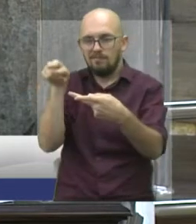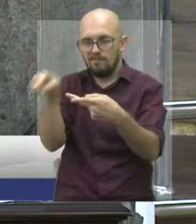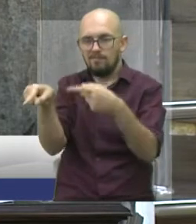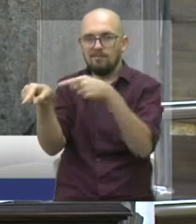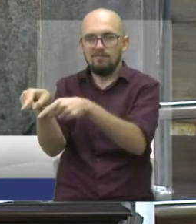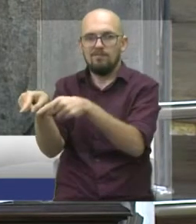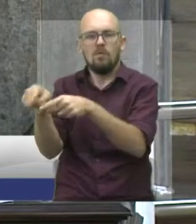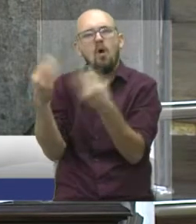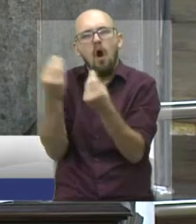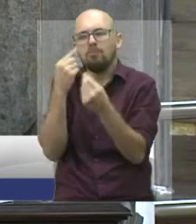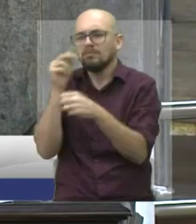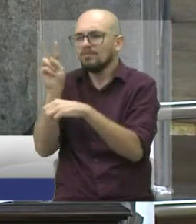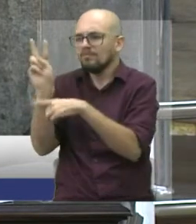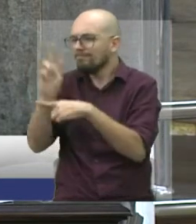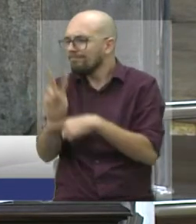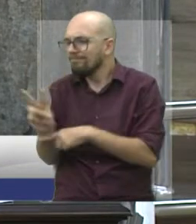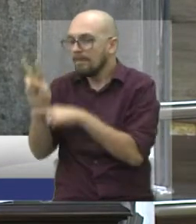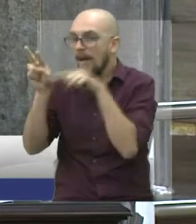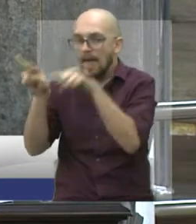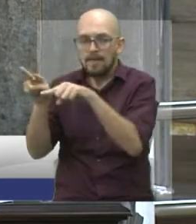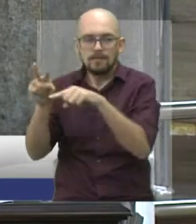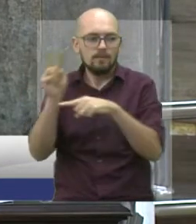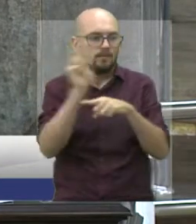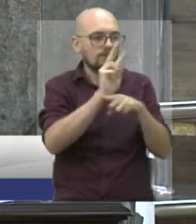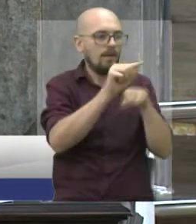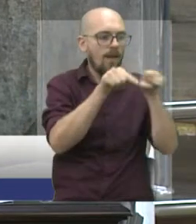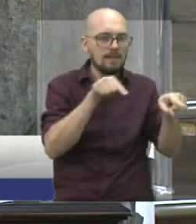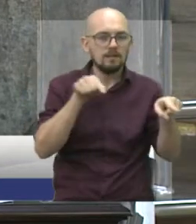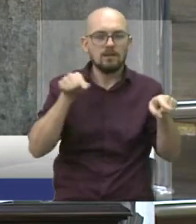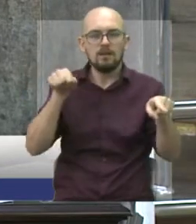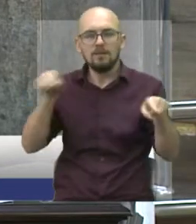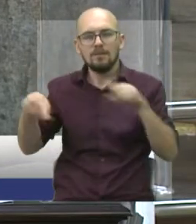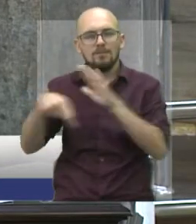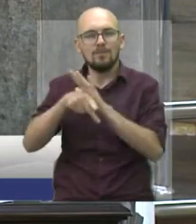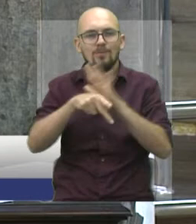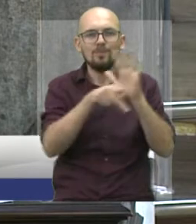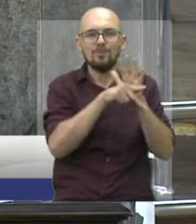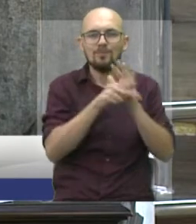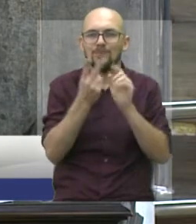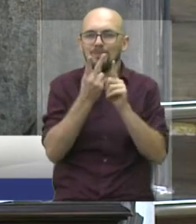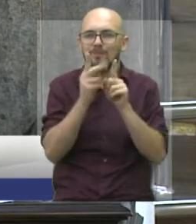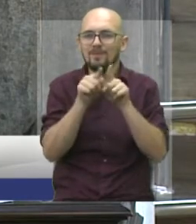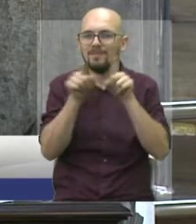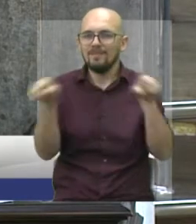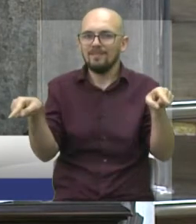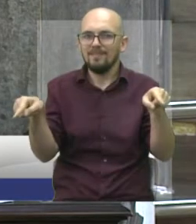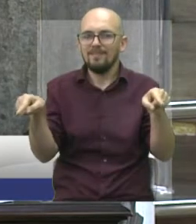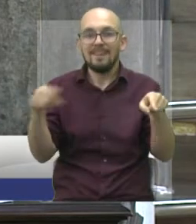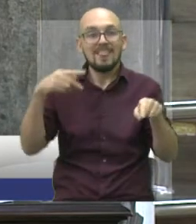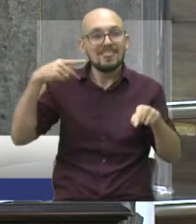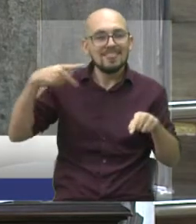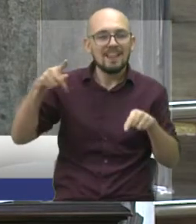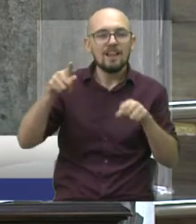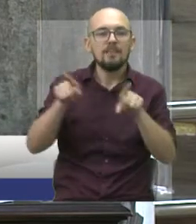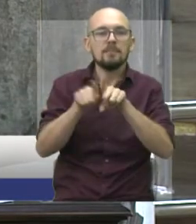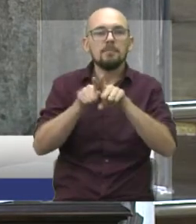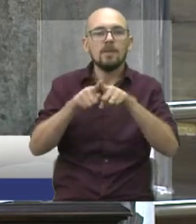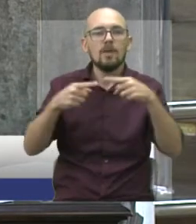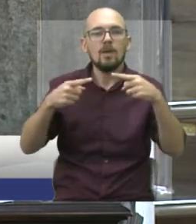a própria empresa dele? Como é que ele vai fiscalizar os concorrentes dele,